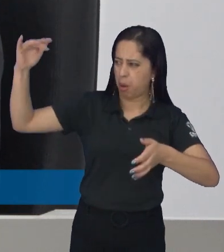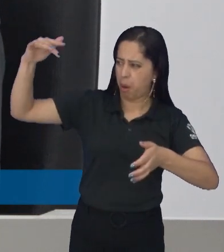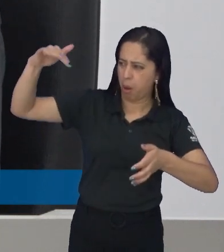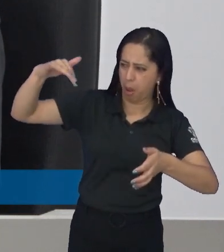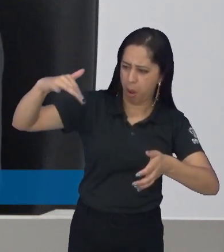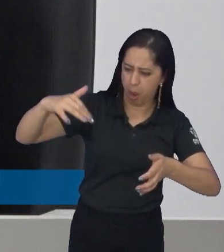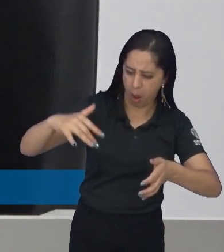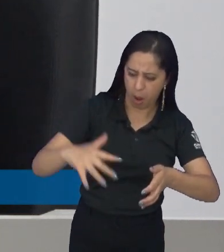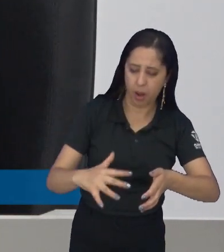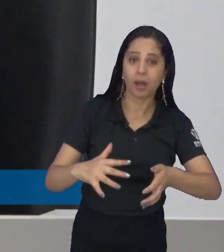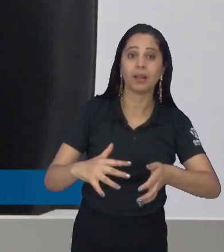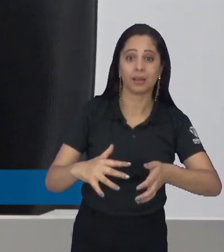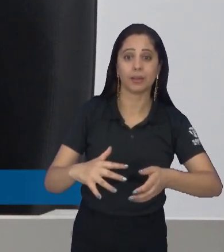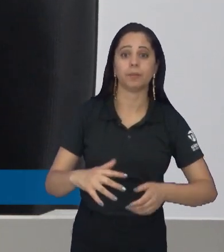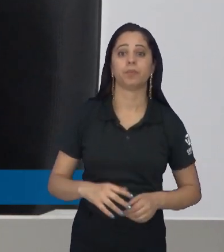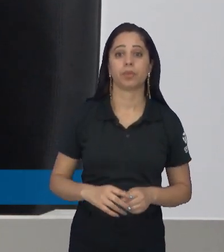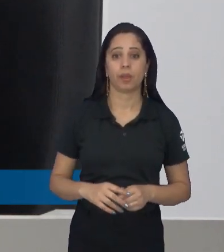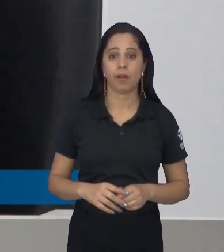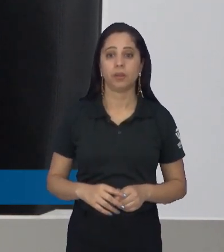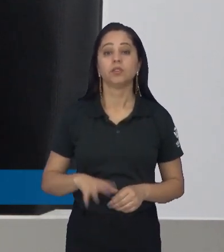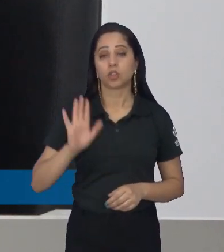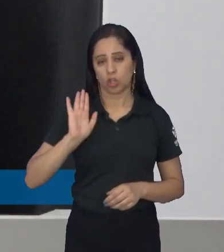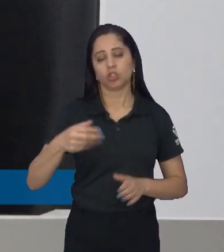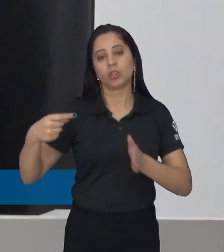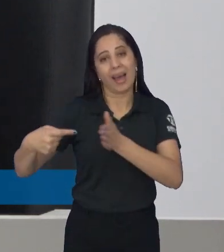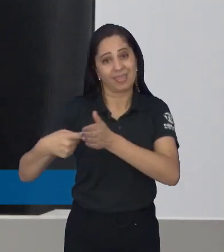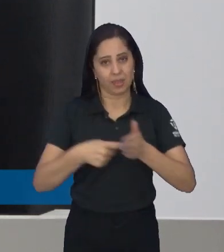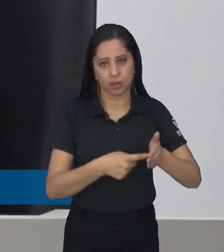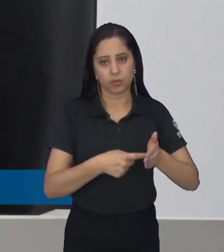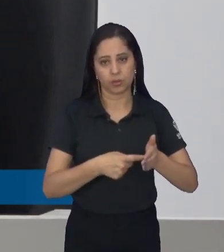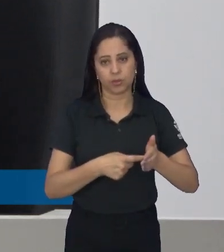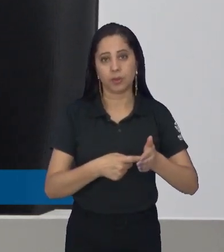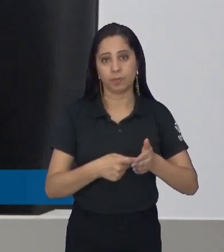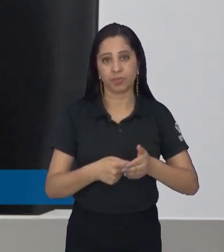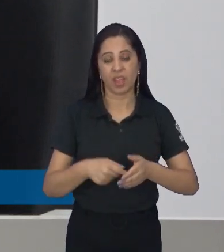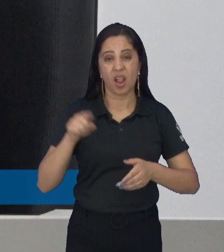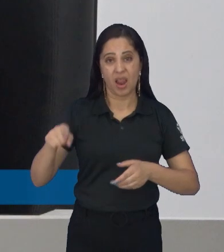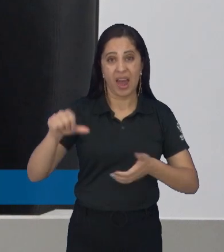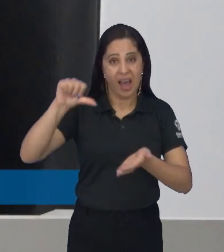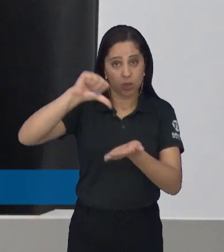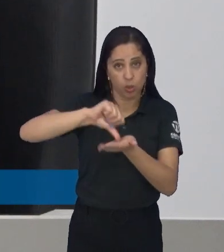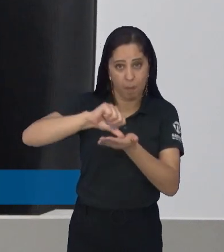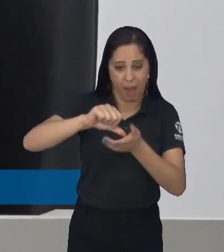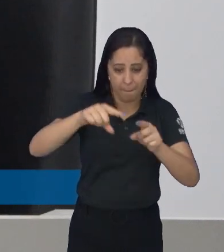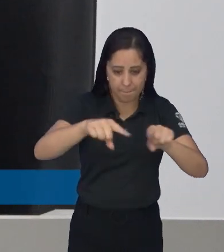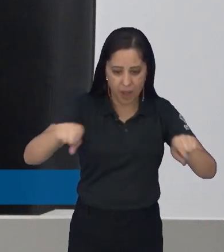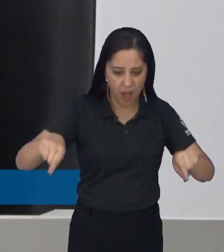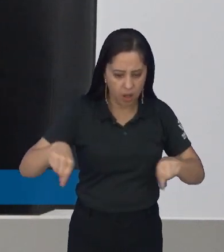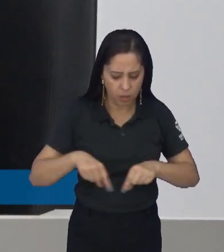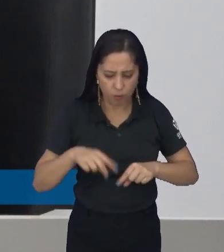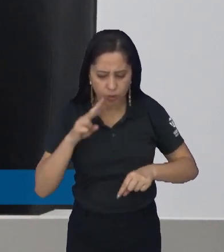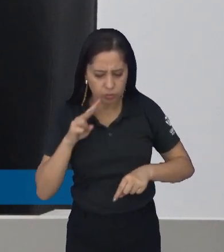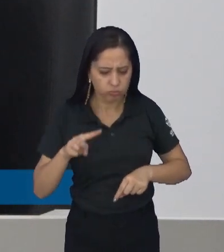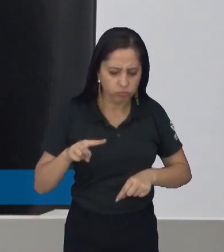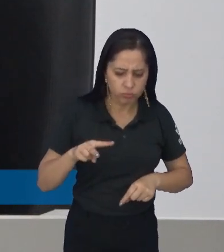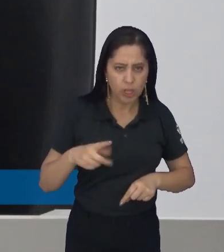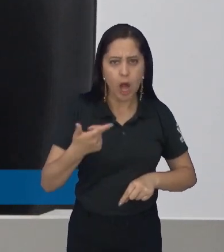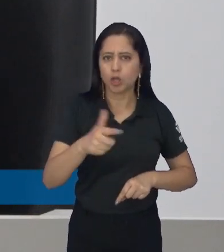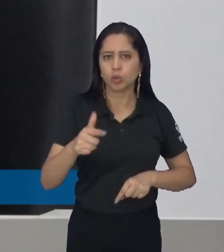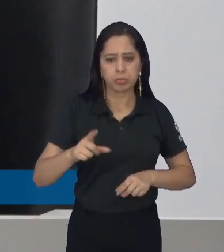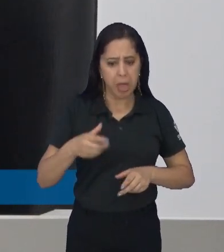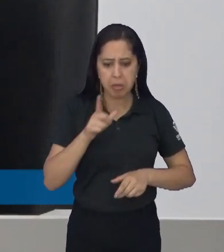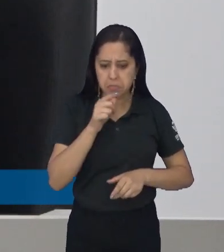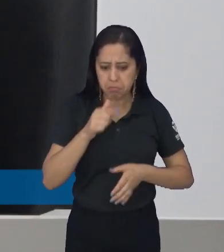nos mapeamentos oficiais não existe apontamento de nascentes naquele naquele trecho Mas vamos lá ver a Bossoroca isso